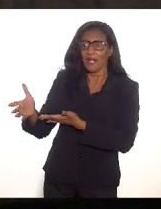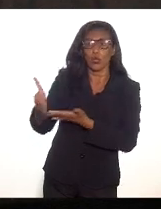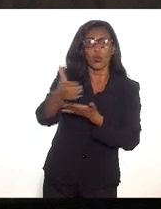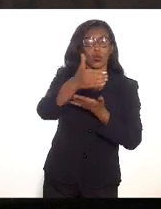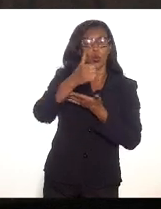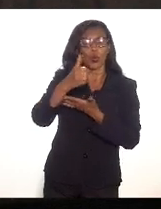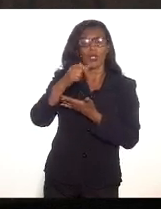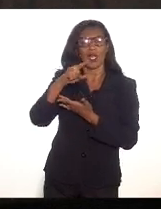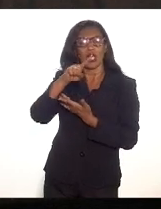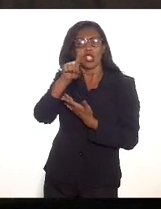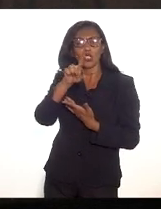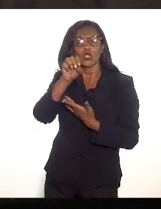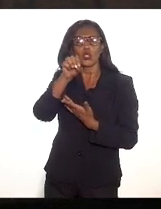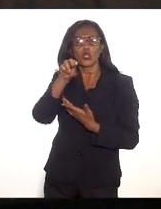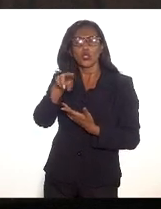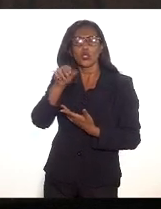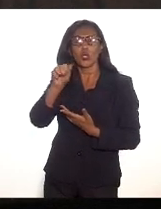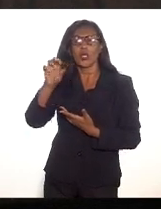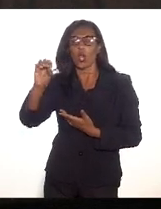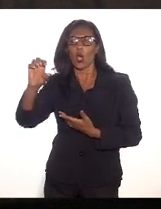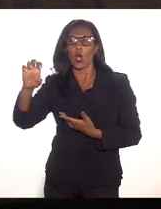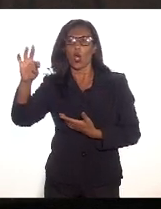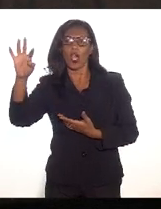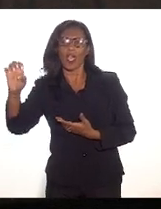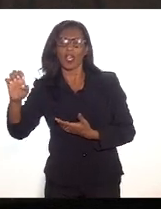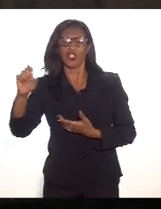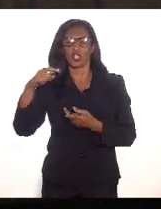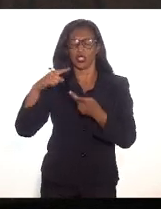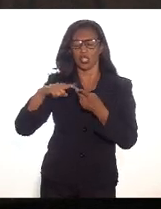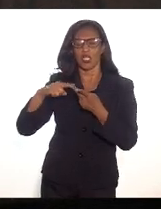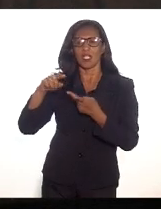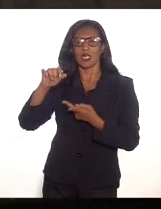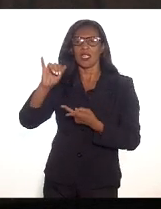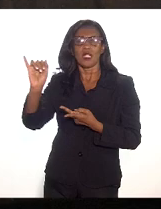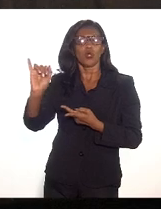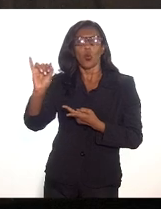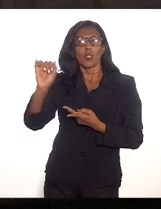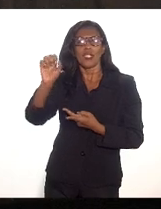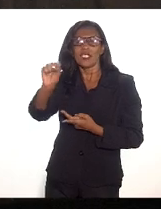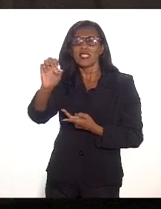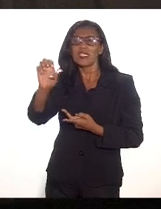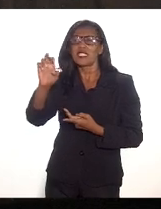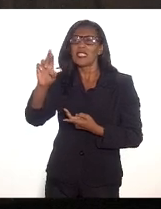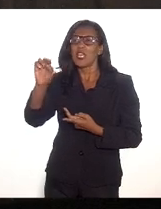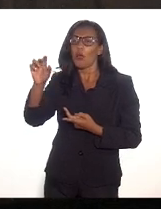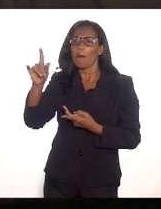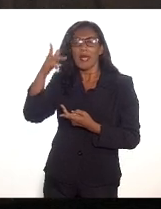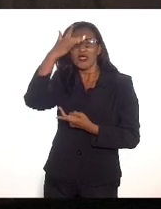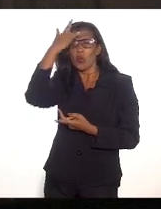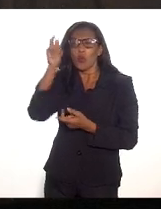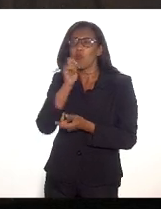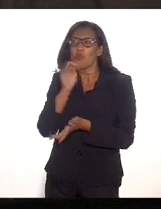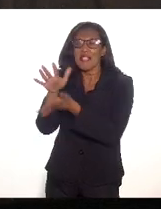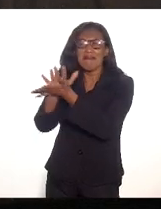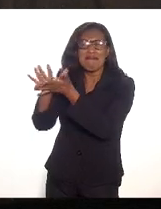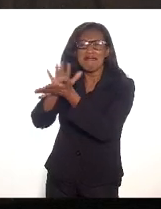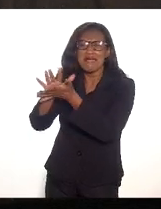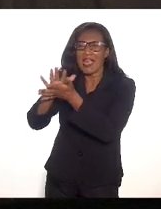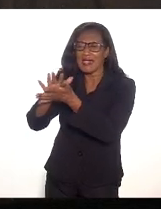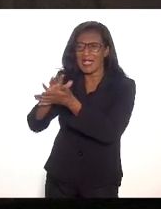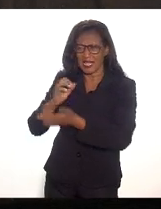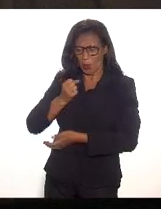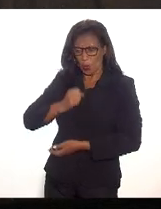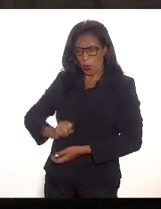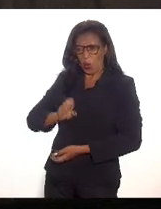Oeste, toda Itaguaí, toda a Seropédica, toda a área que não tem provimento de nada em relação à rede de esgoto